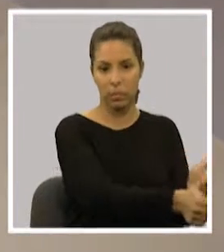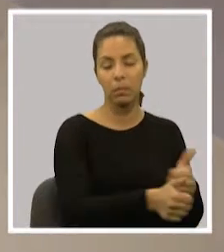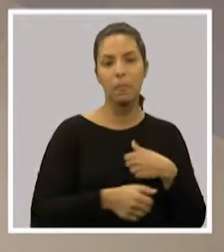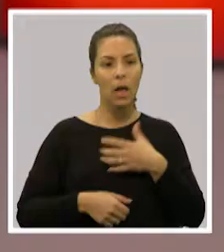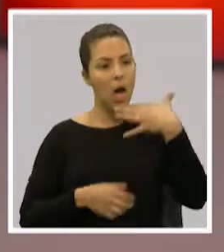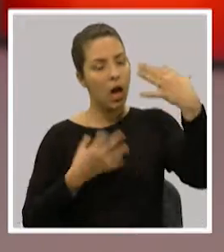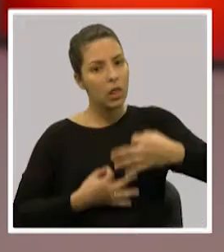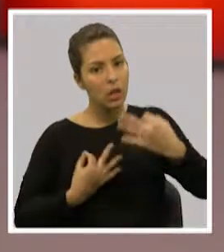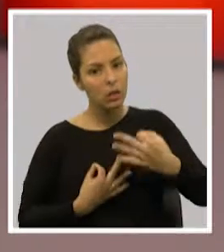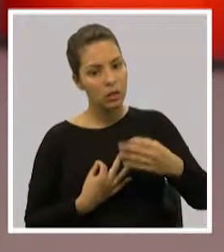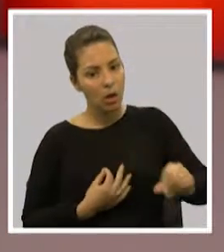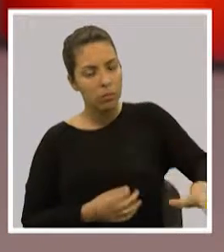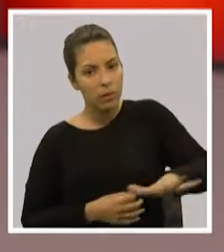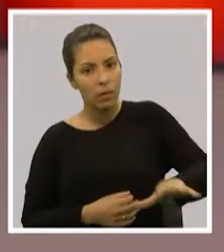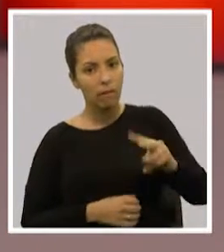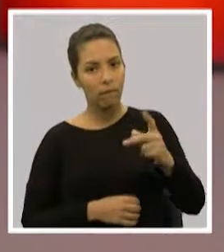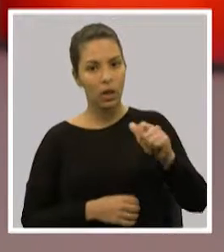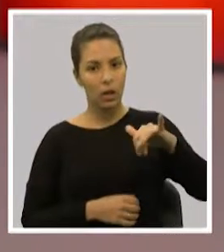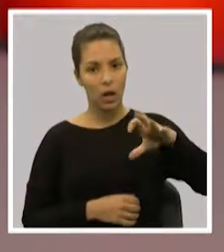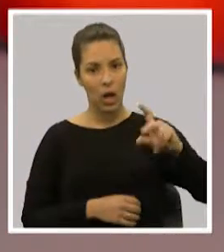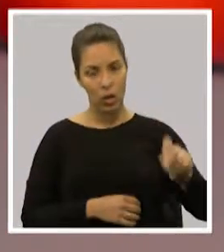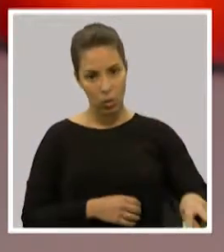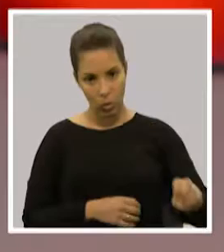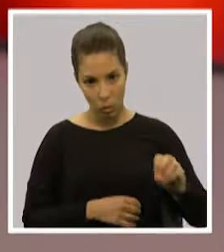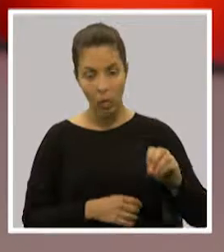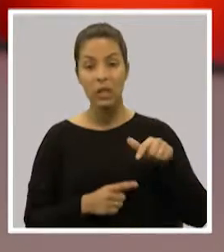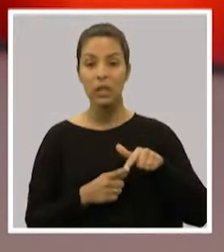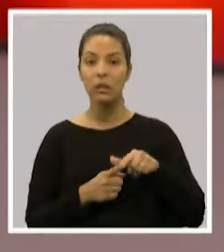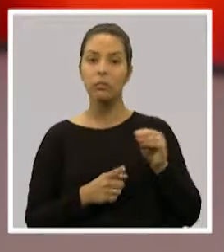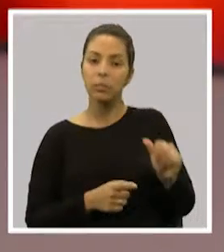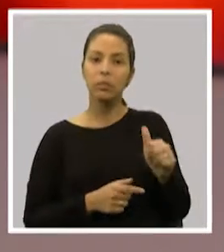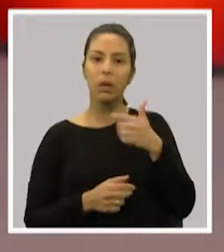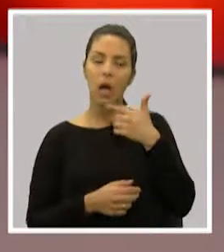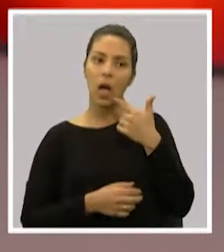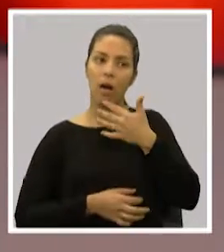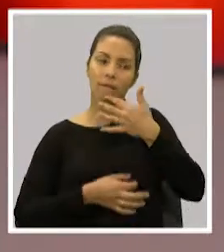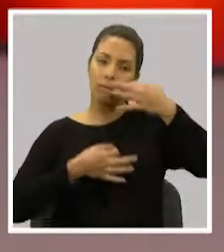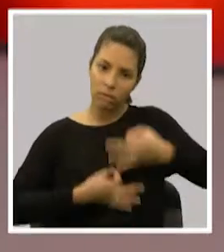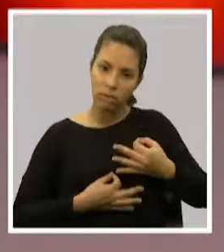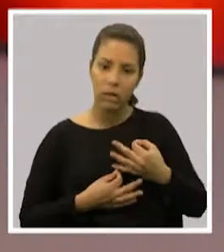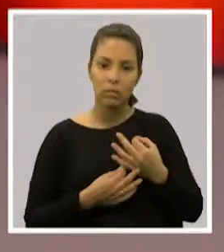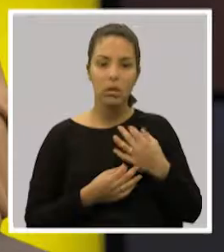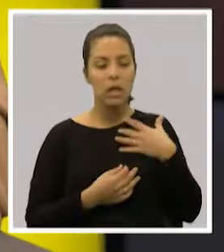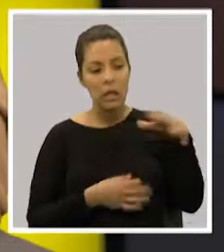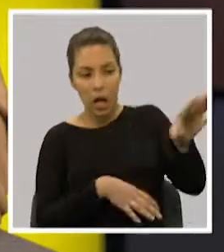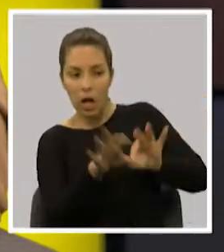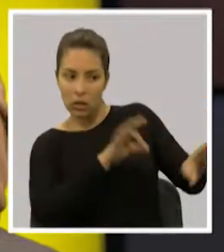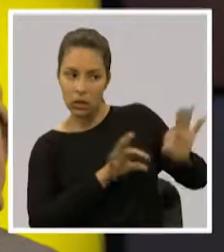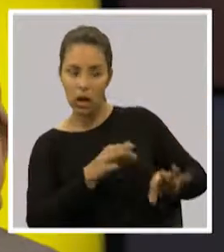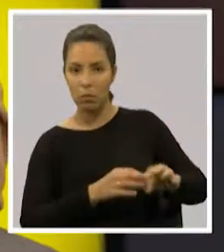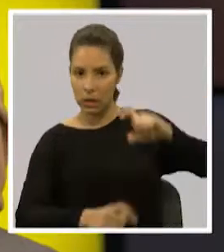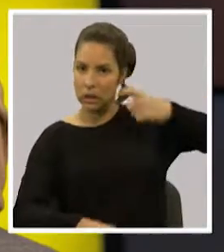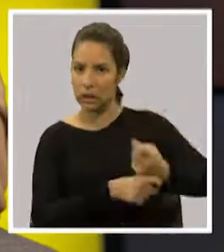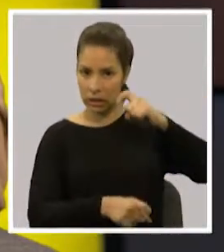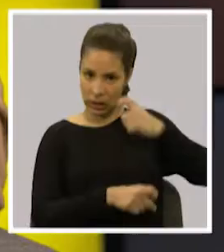ter a acreditação no Vaticano? Não é muito fácil, porque do lado da Santa Sé são muito exigentes na seleção,